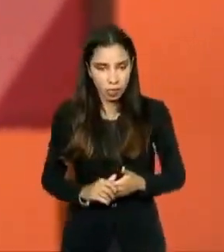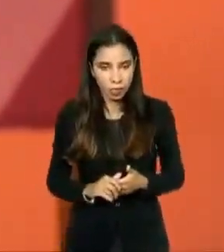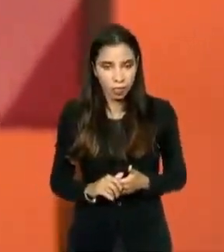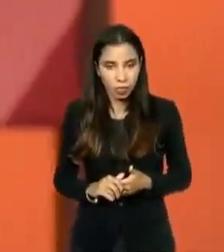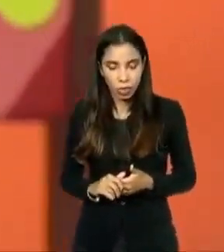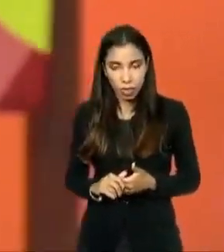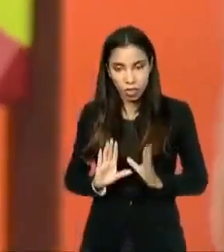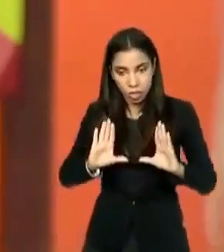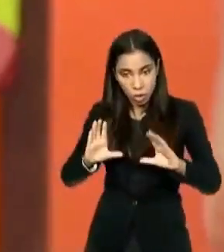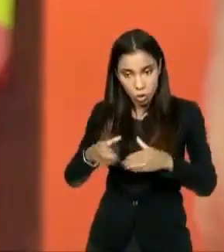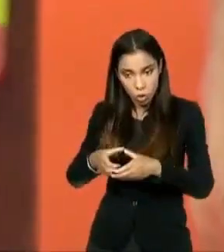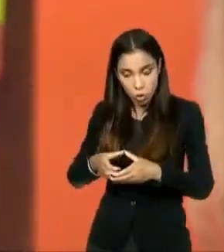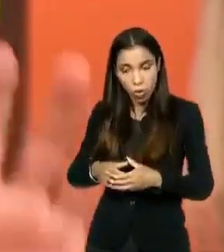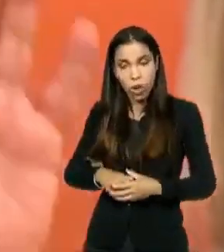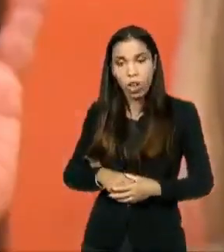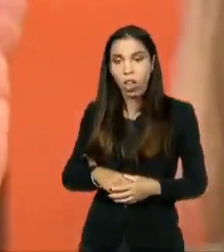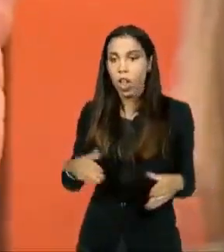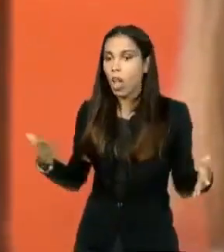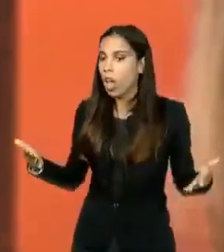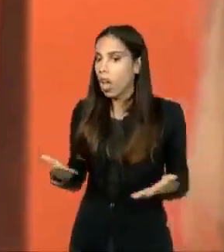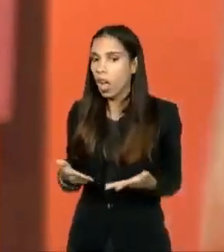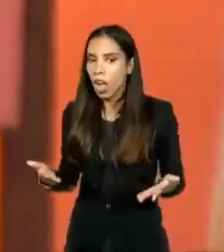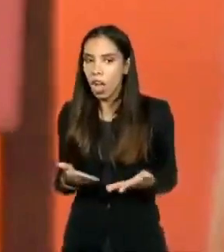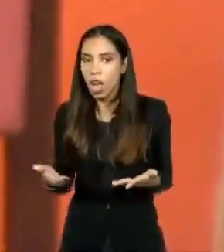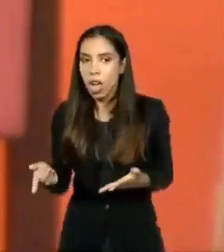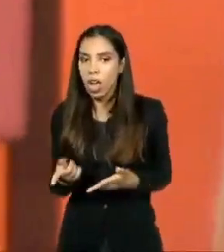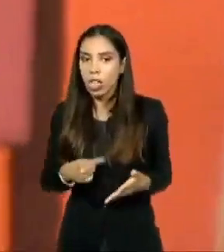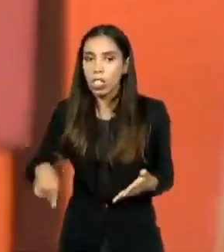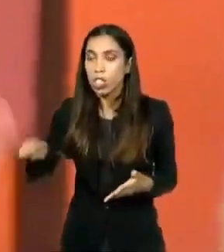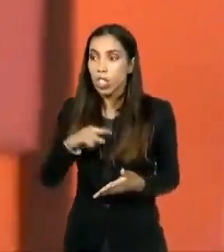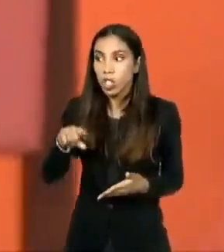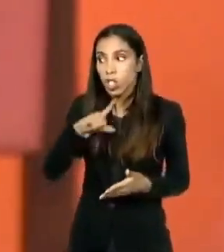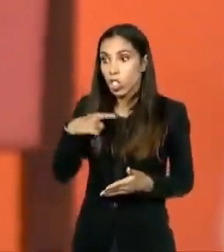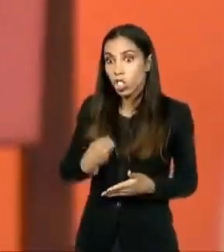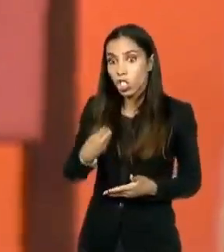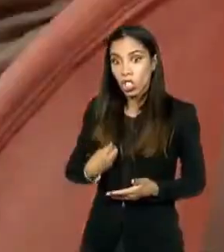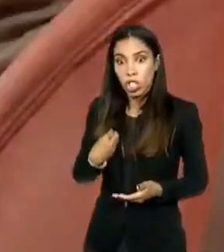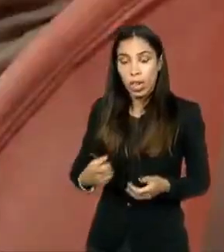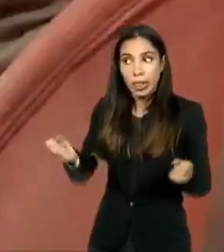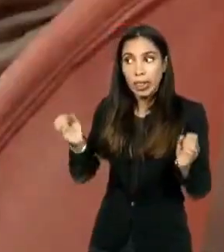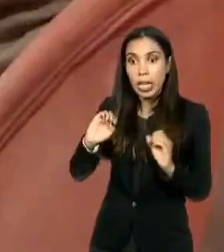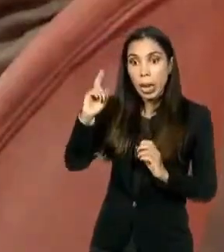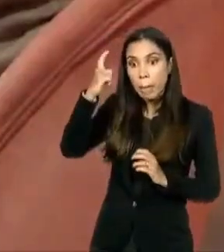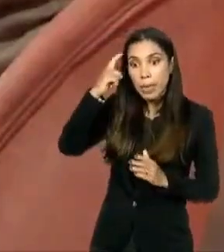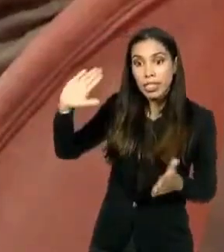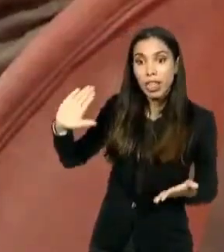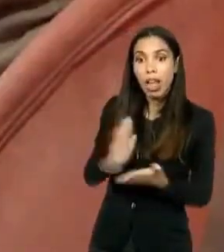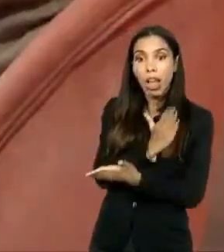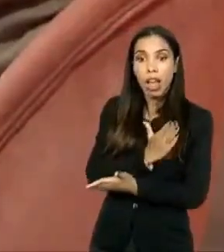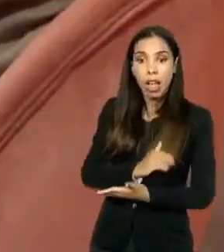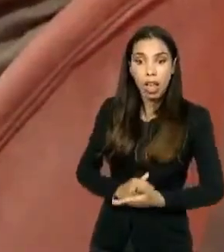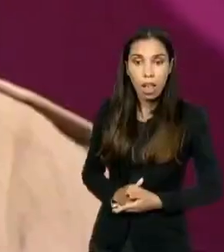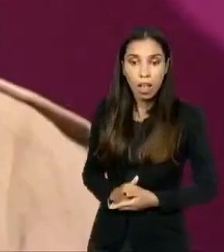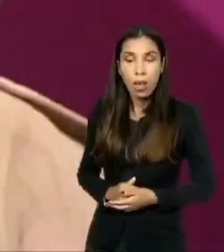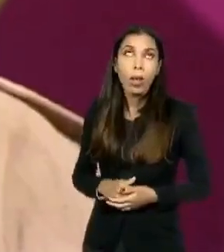a comunidade recebeu, falou, não, agora nós temos o título de propriedade, porque ninguém vai pensar em resolver pelo menos no céu. A favela